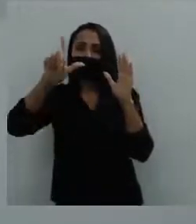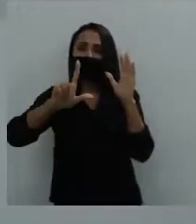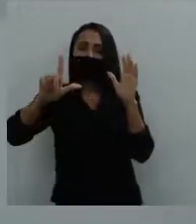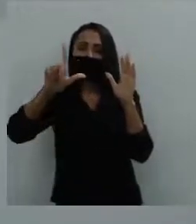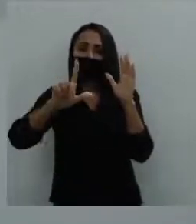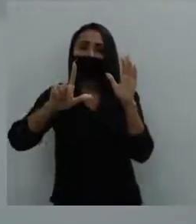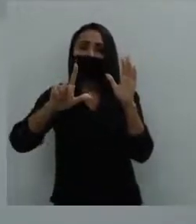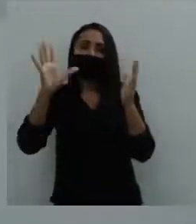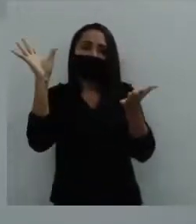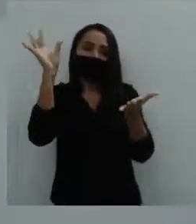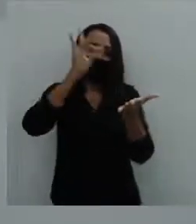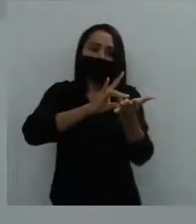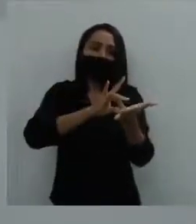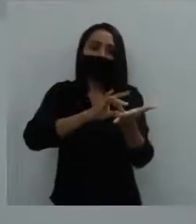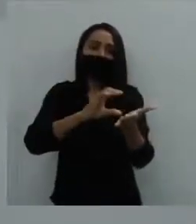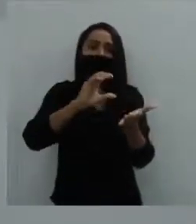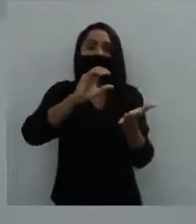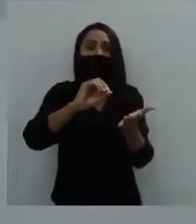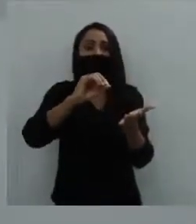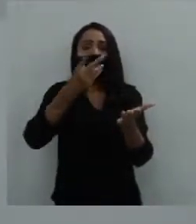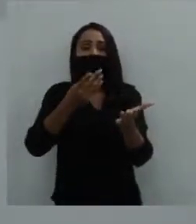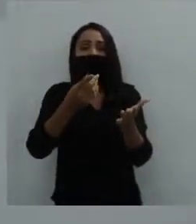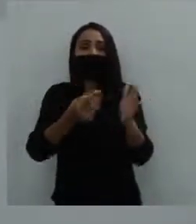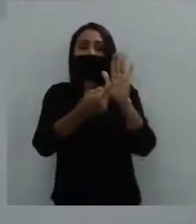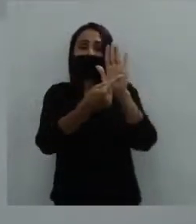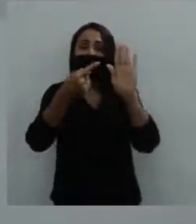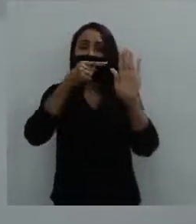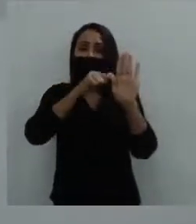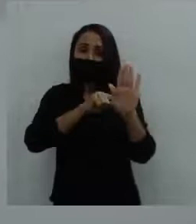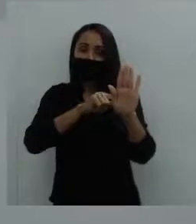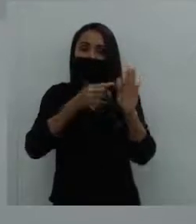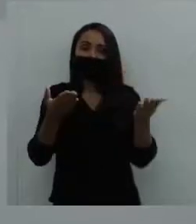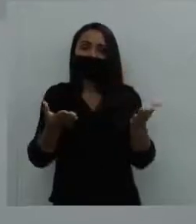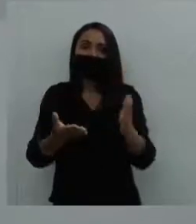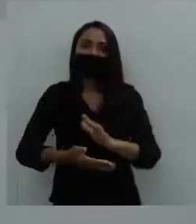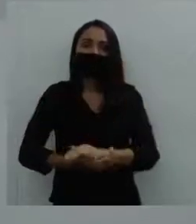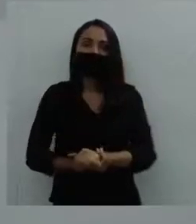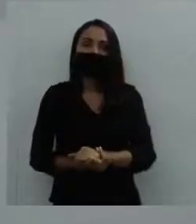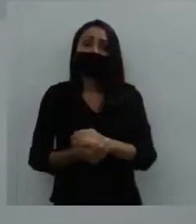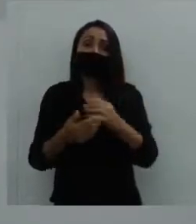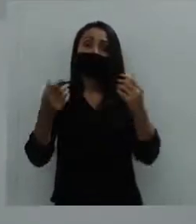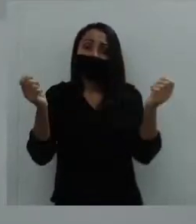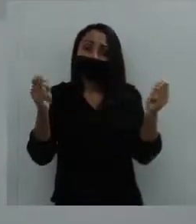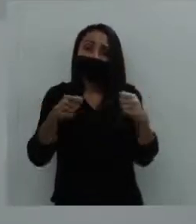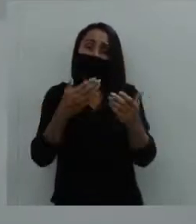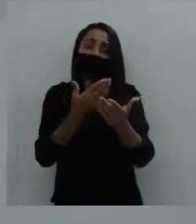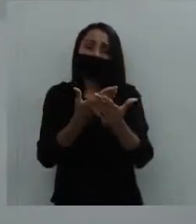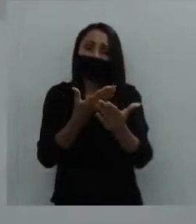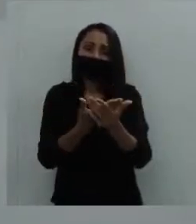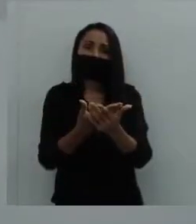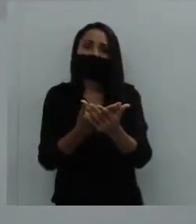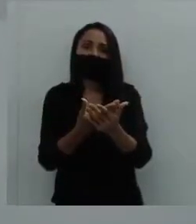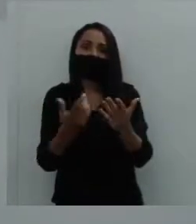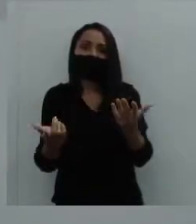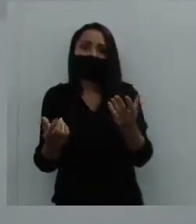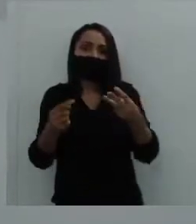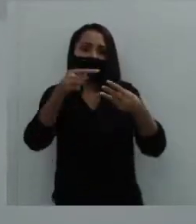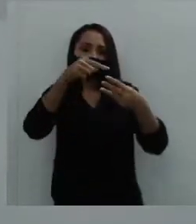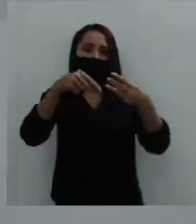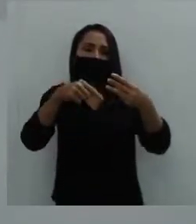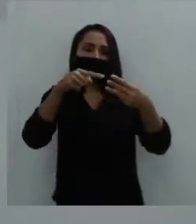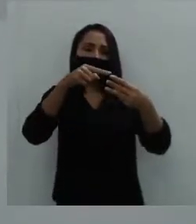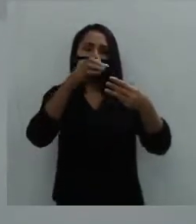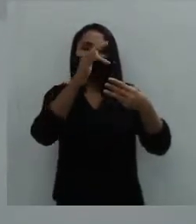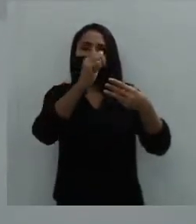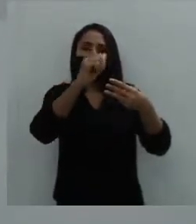conotativa, quanto do mundo não literário, denotativo. Vocês podem estudar a parábola, como eu falei, o